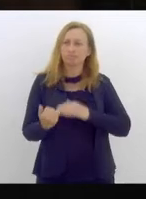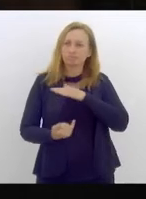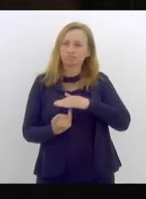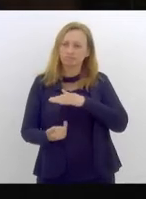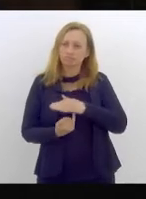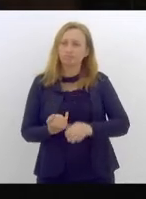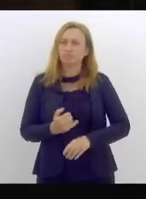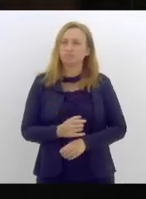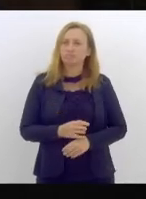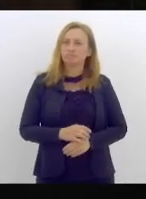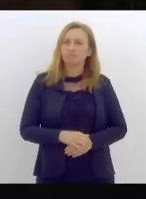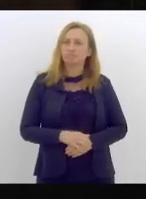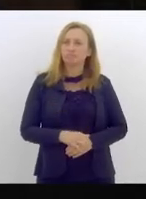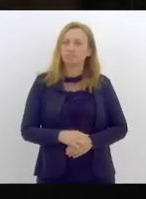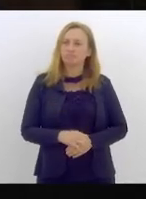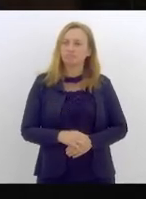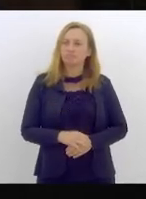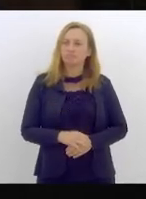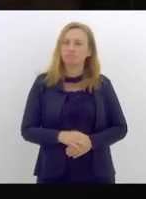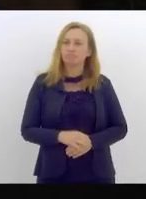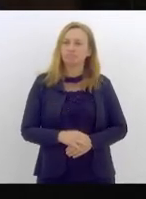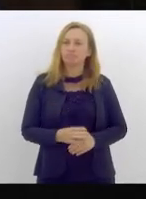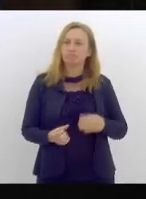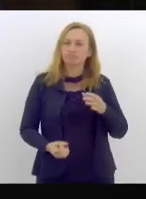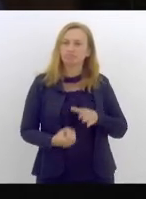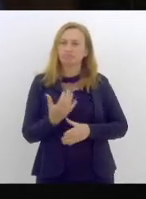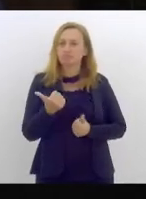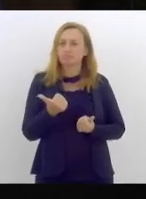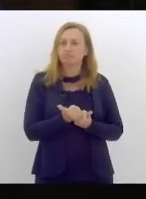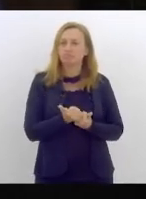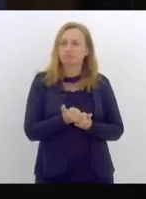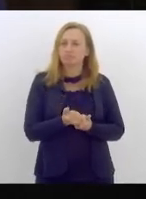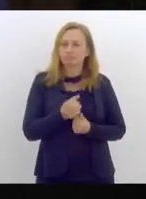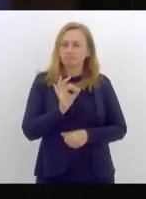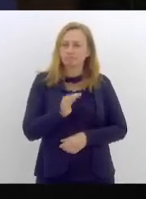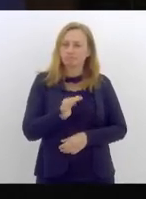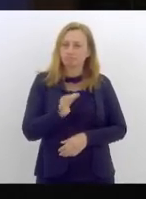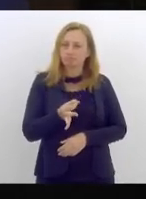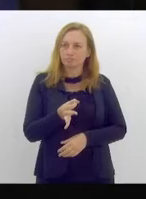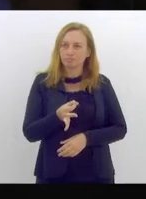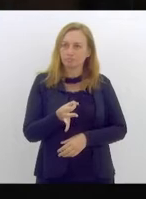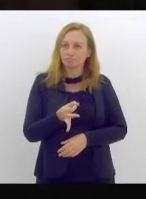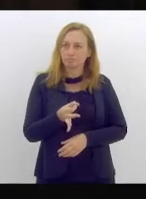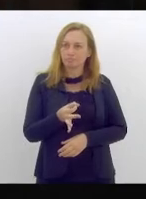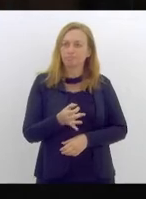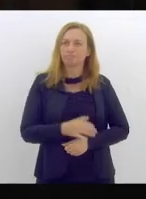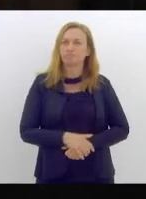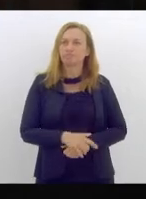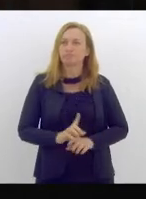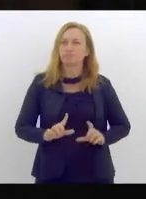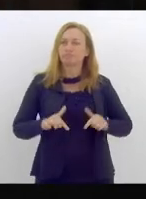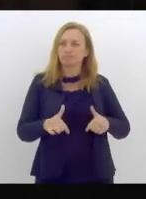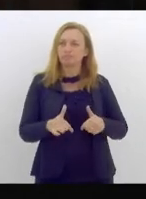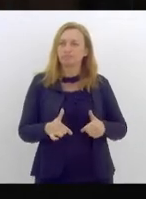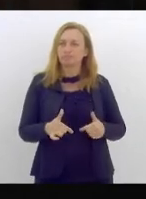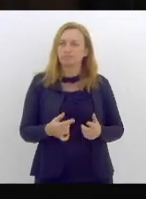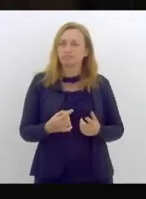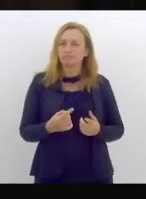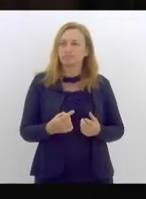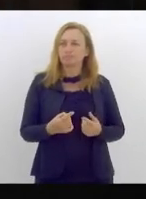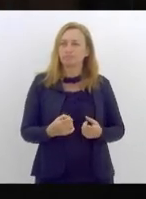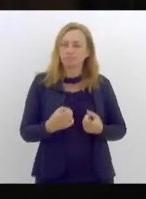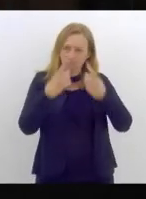instituições elas construíram até parus suficientes e necessários para rebater ameaças